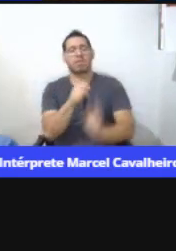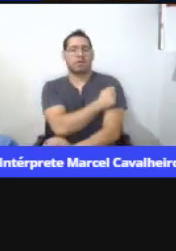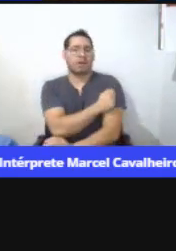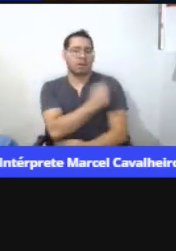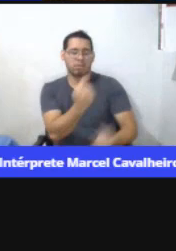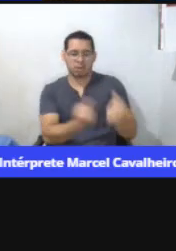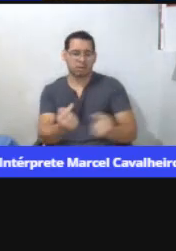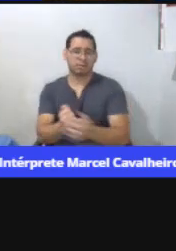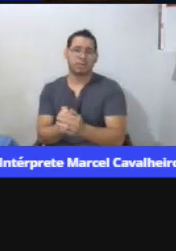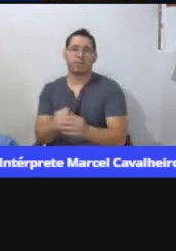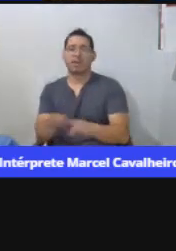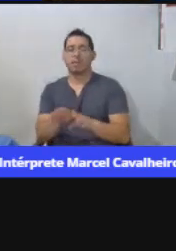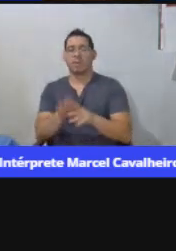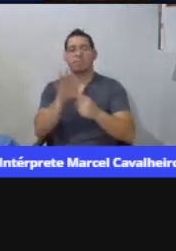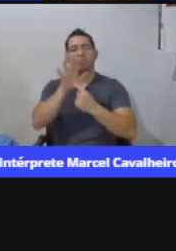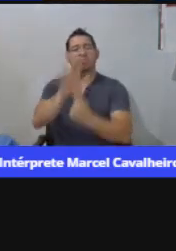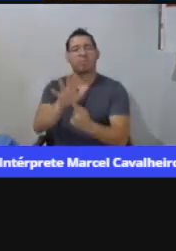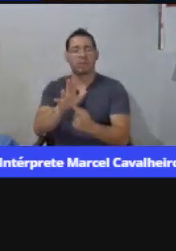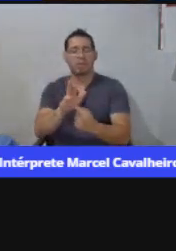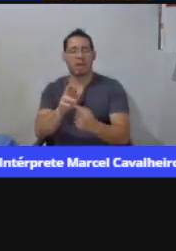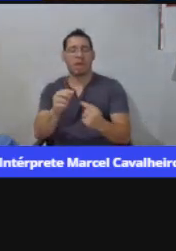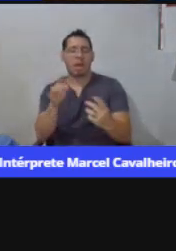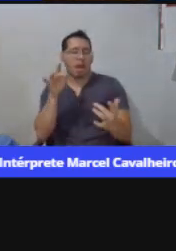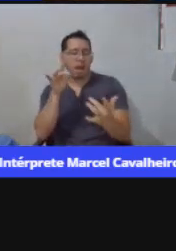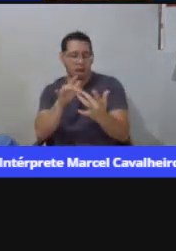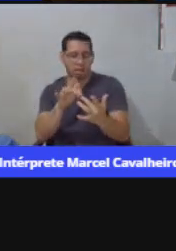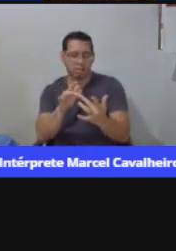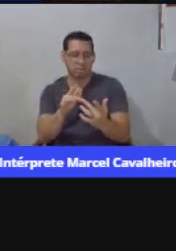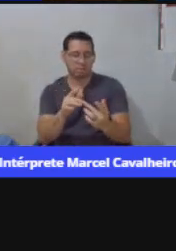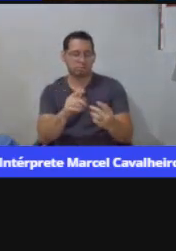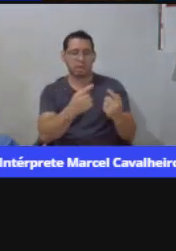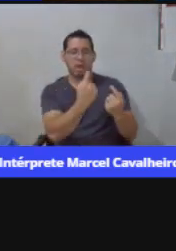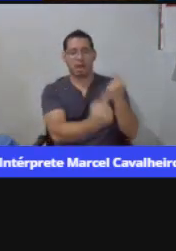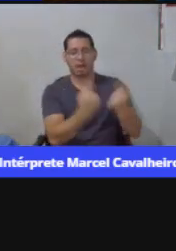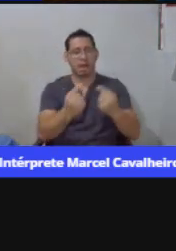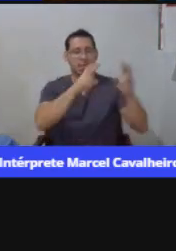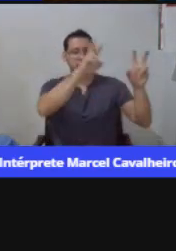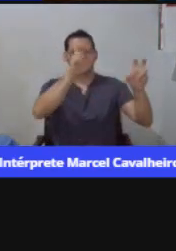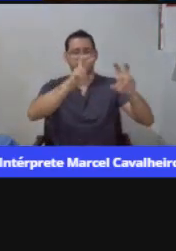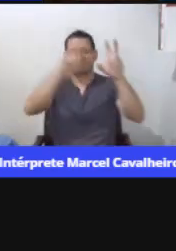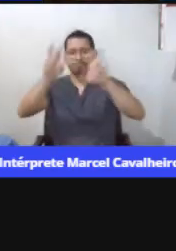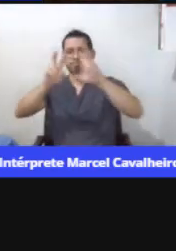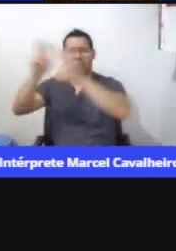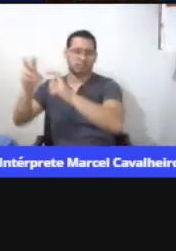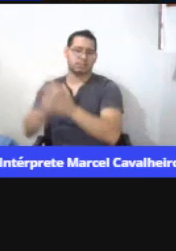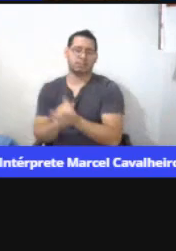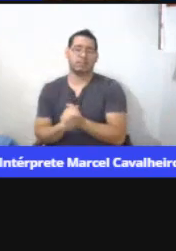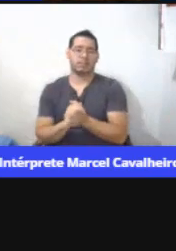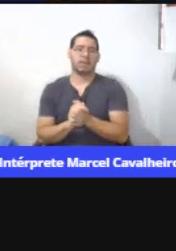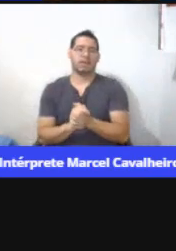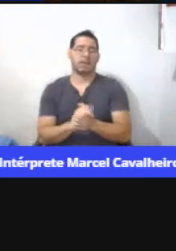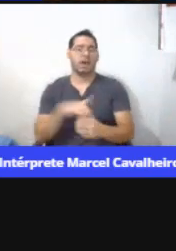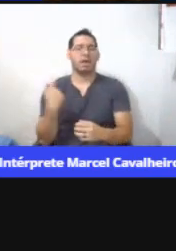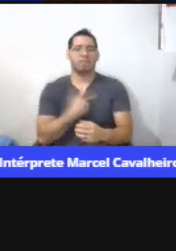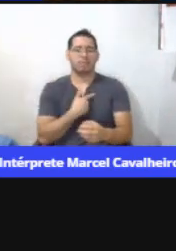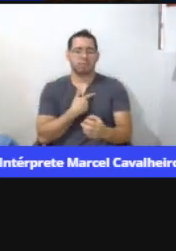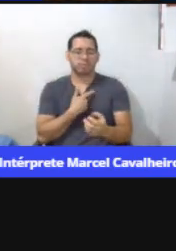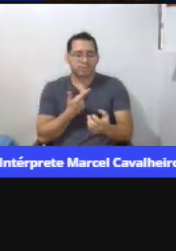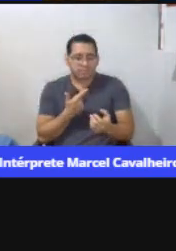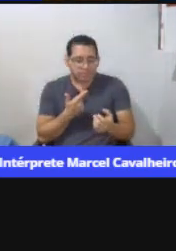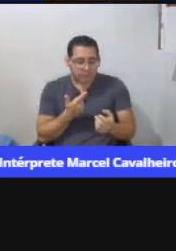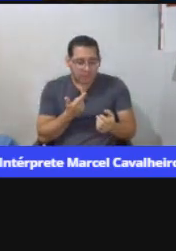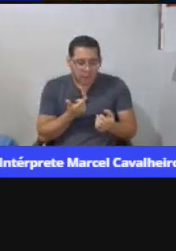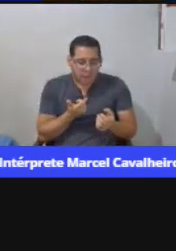evidenciação de algumas relações entre os temas ensinados. Então, na hora que nós fomos sentar para elaborar, a